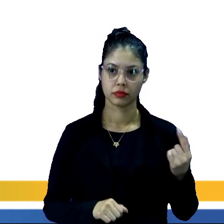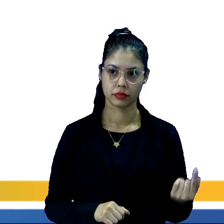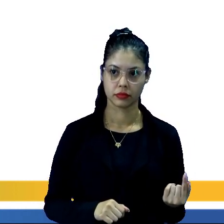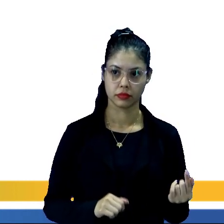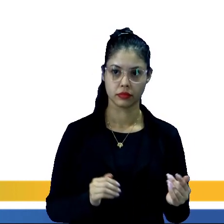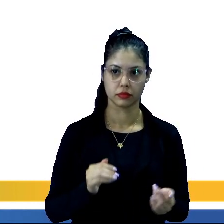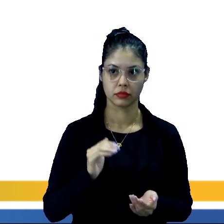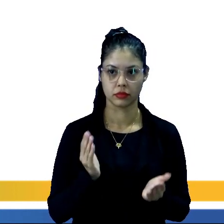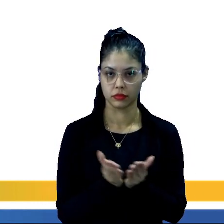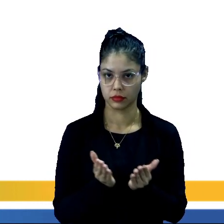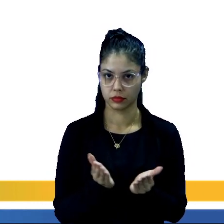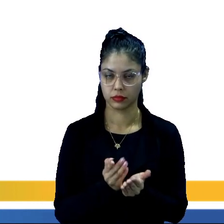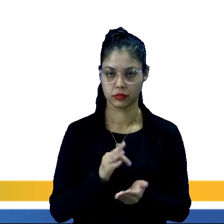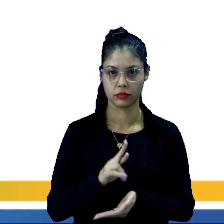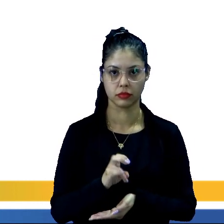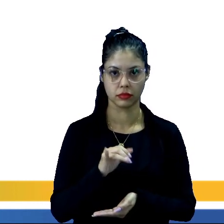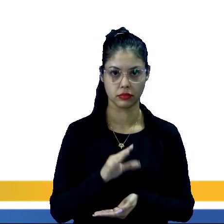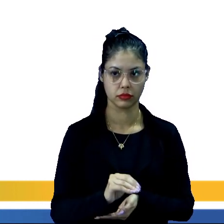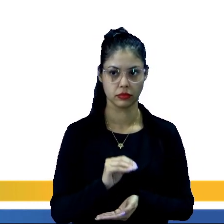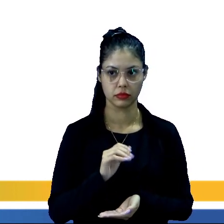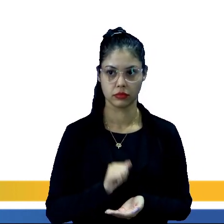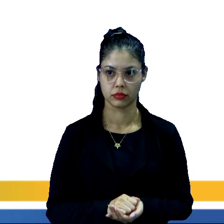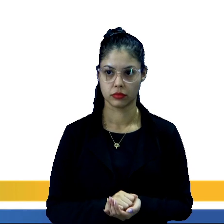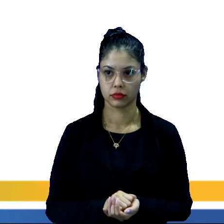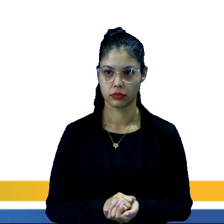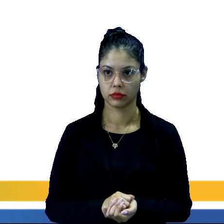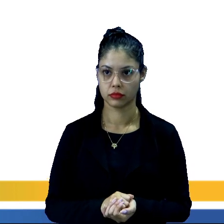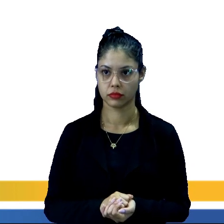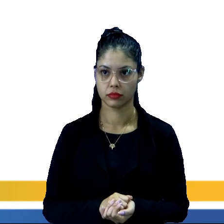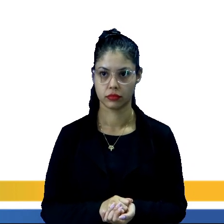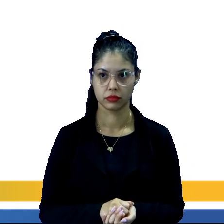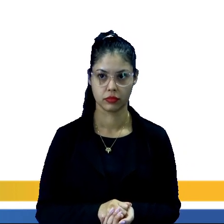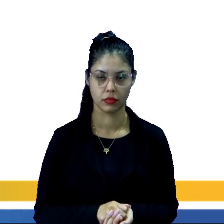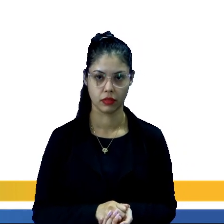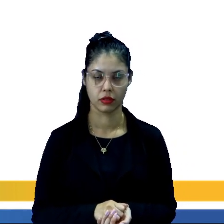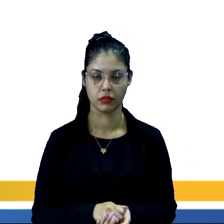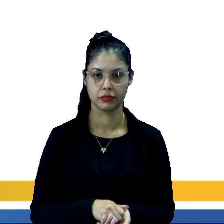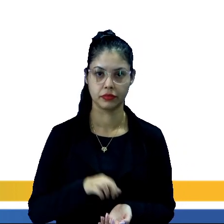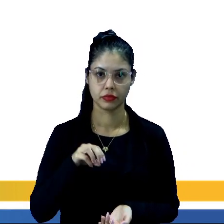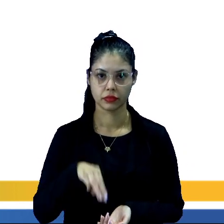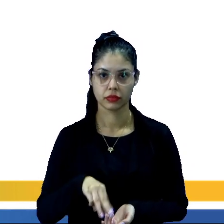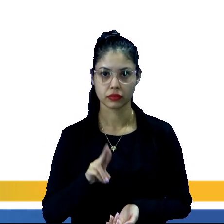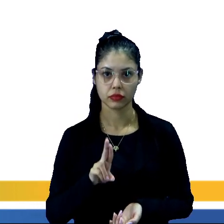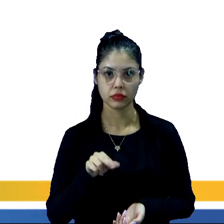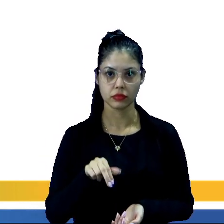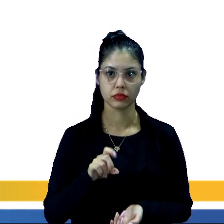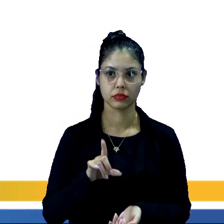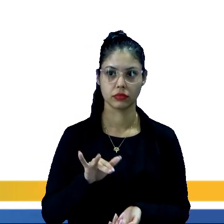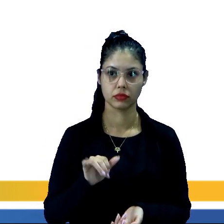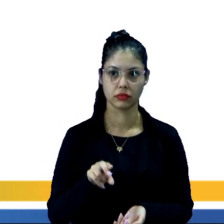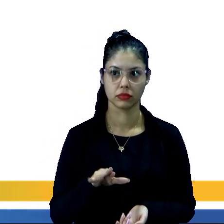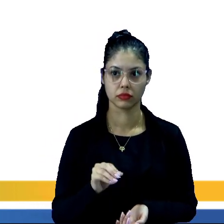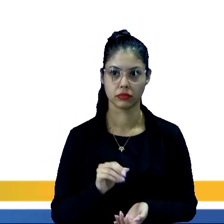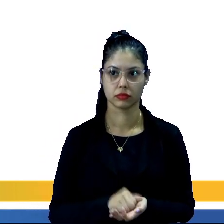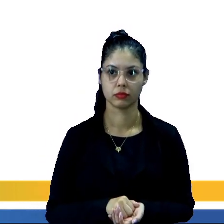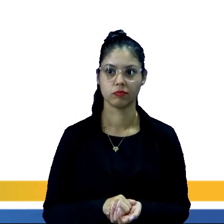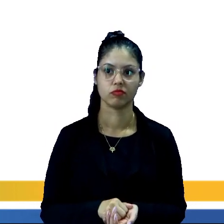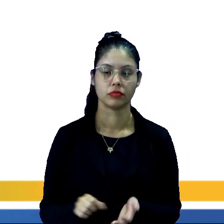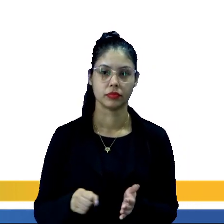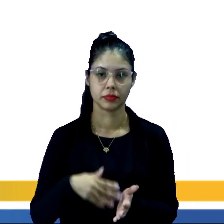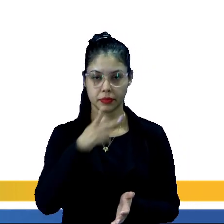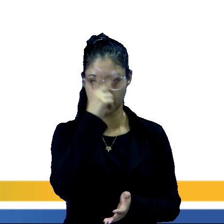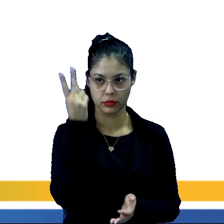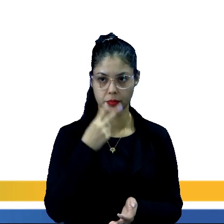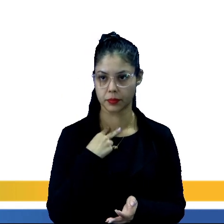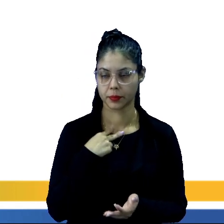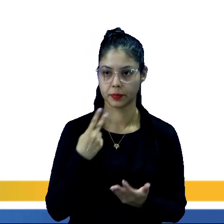ser cristianista, né? Para ser do cristianismo, foi a mesma justificativa do muçulmano, porque milhões de